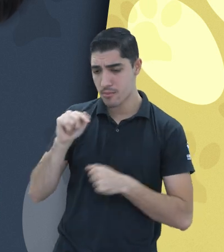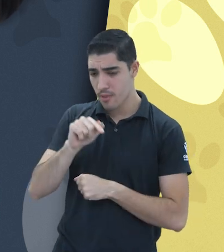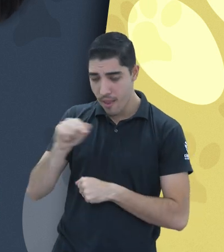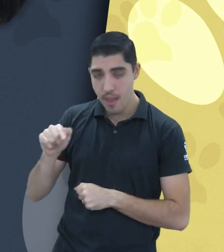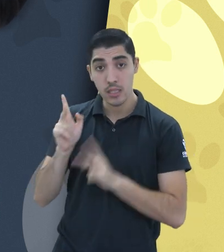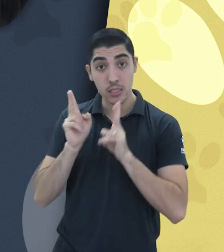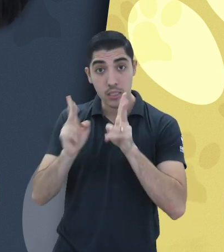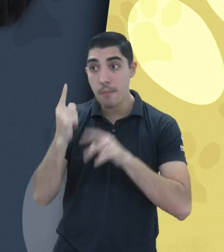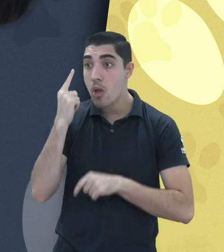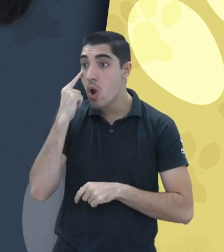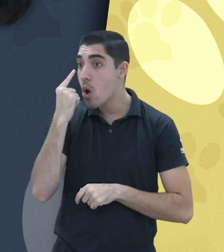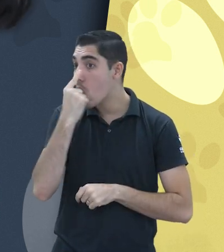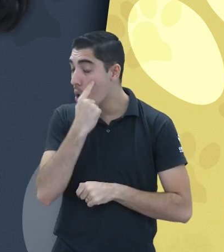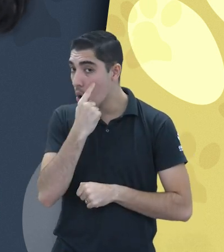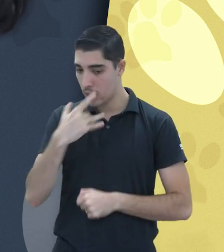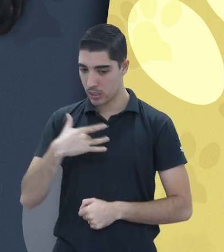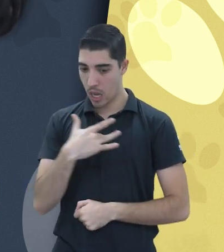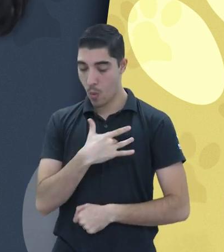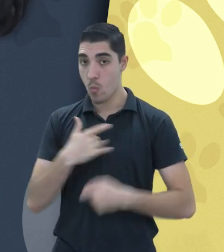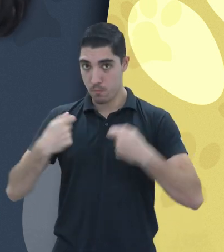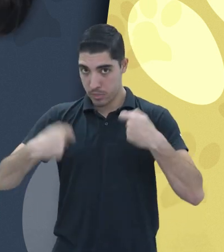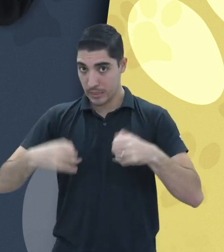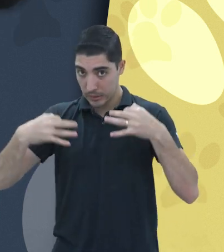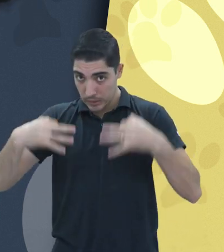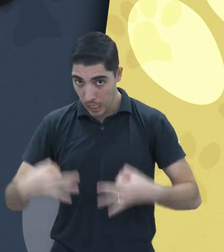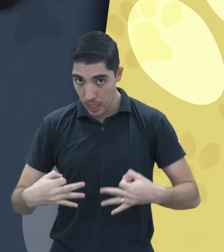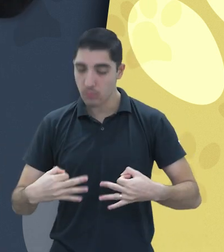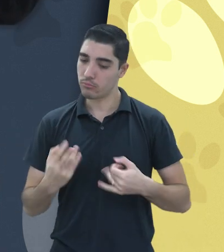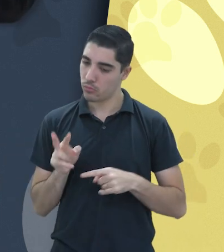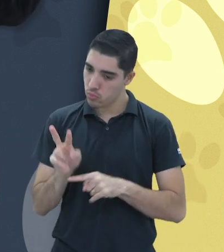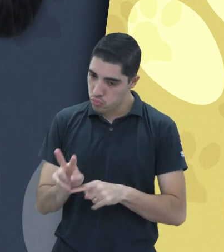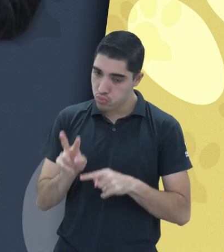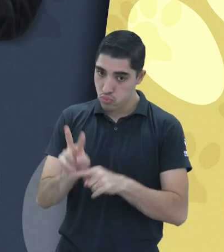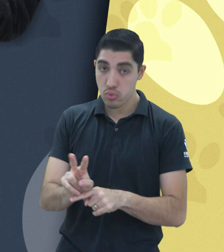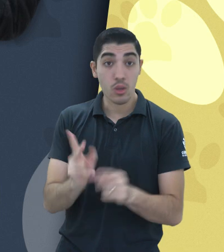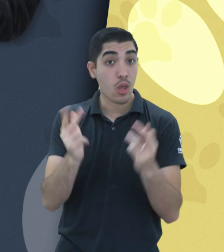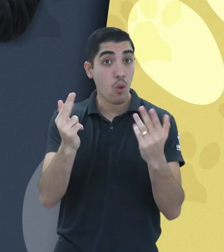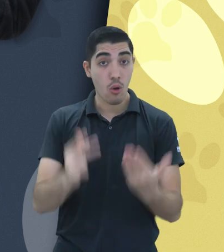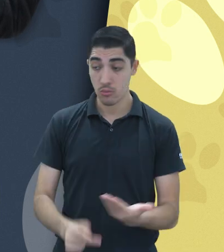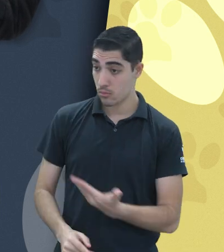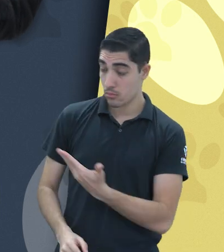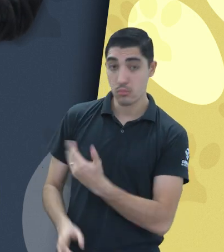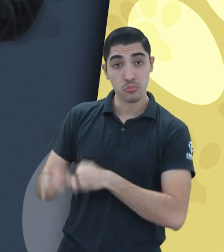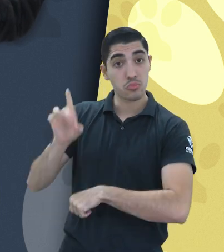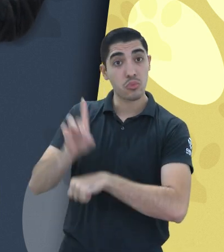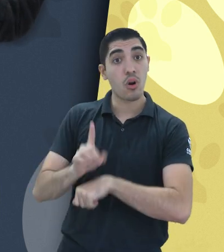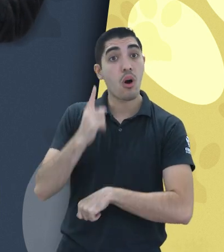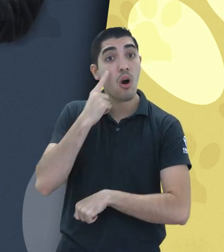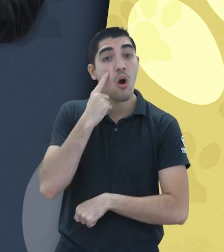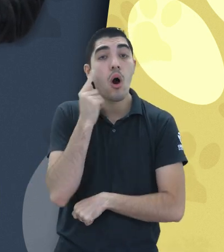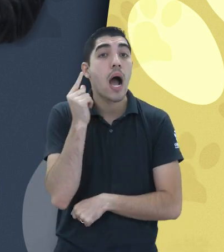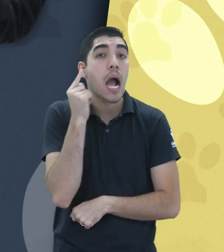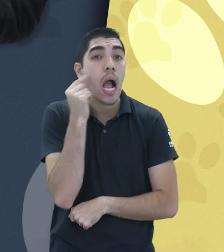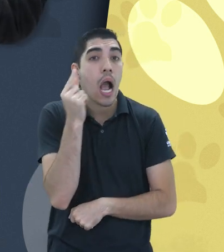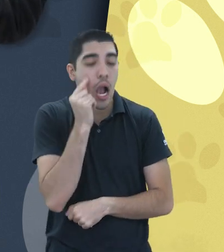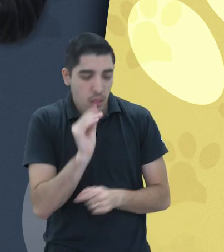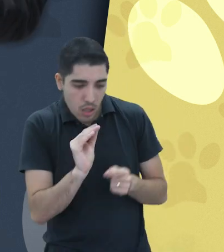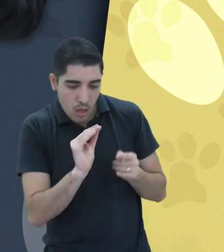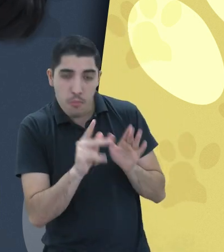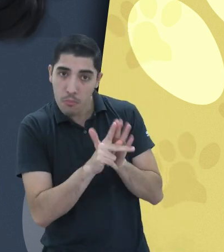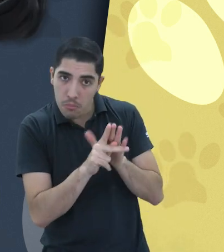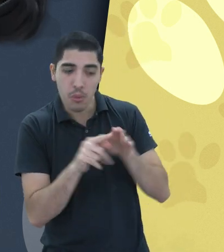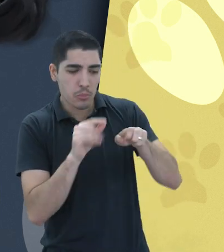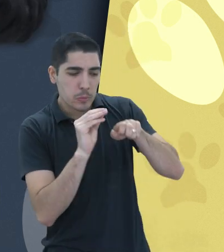os olhinhos saudáveis, a gente tem que cuidar, né? Como este tutor aqui cuida da gatinha dele. E